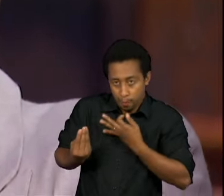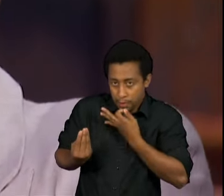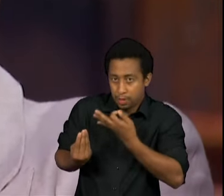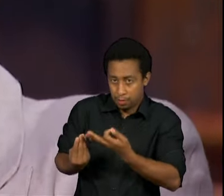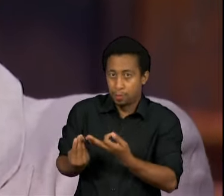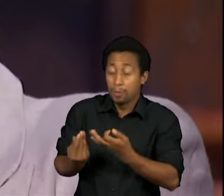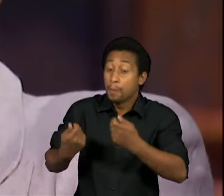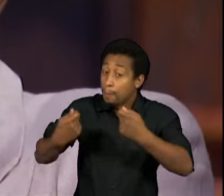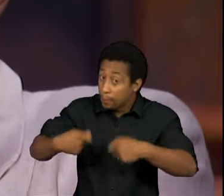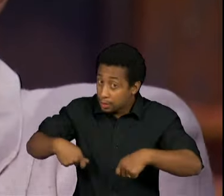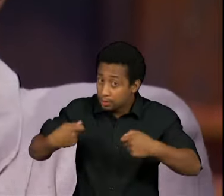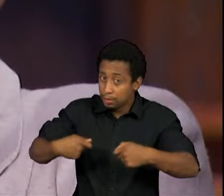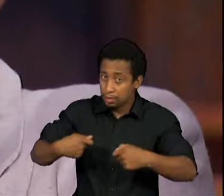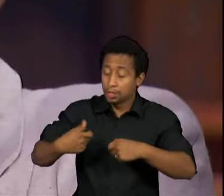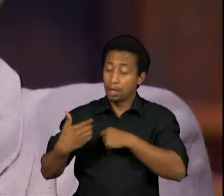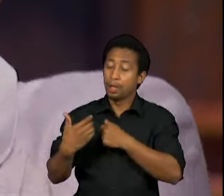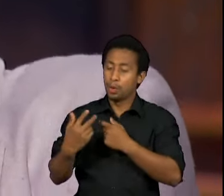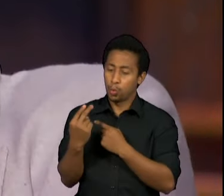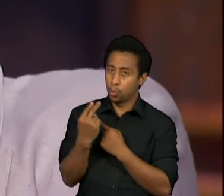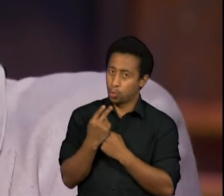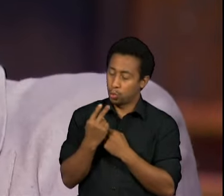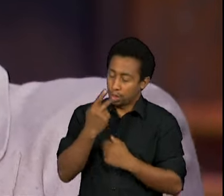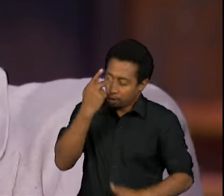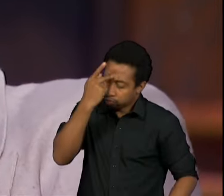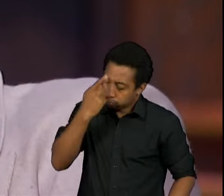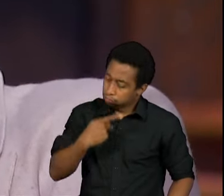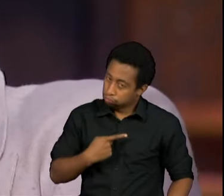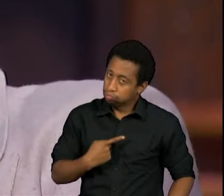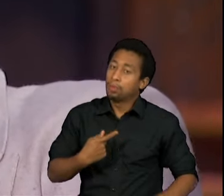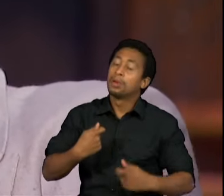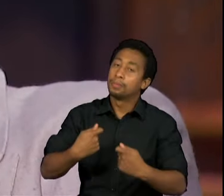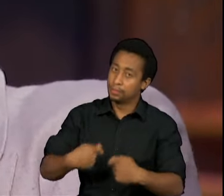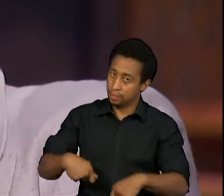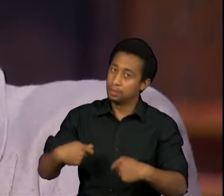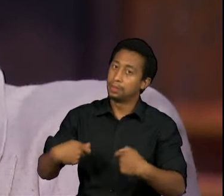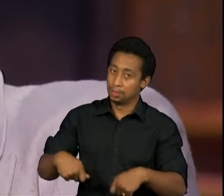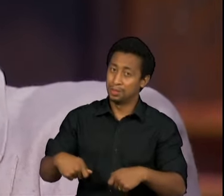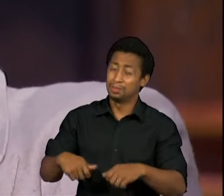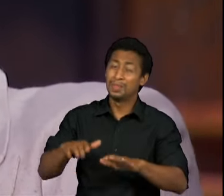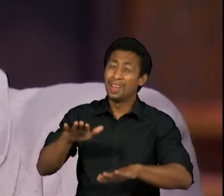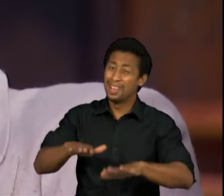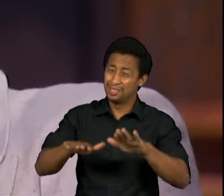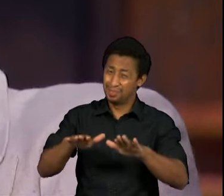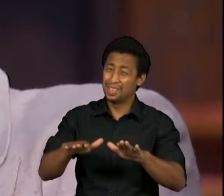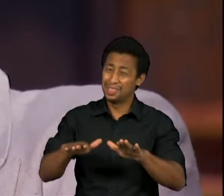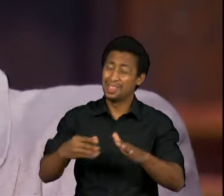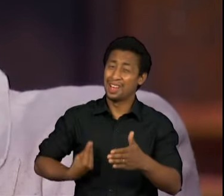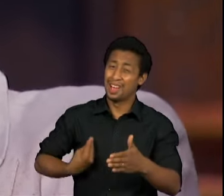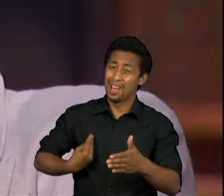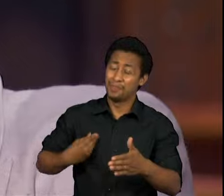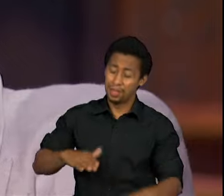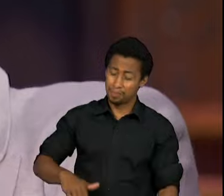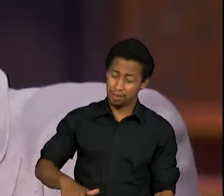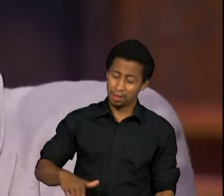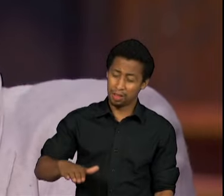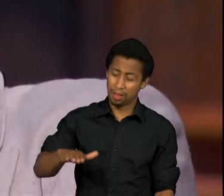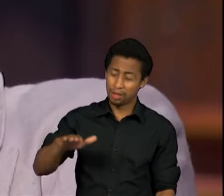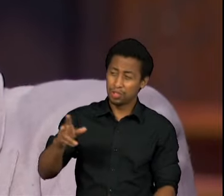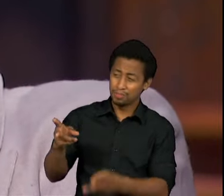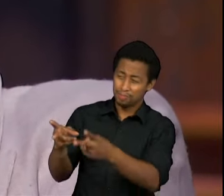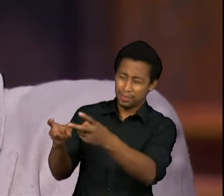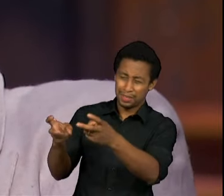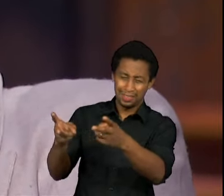primeiro lugar porque às vezes a vida como ela ensinada para a gente ela é uma mulher muito bruta e a gente acaba acreditando que aquilo é verdade